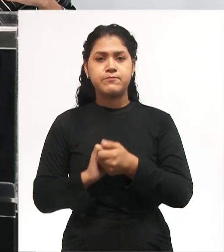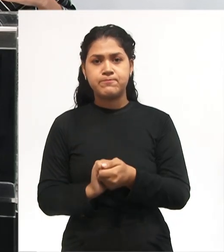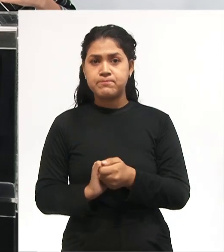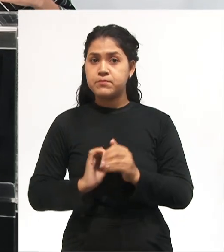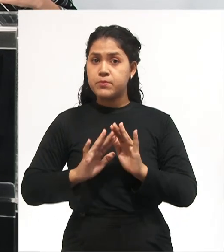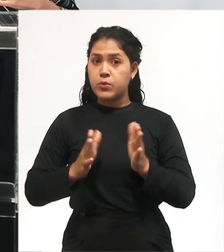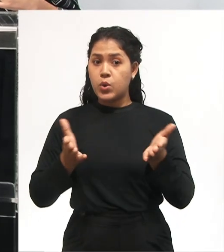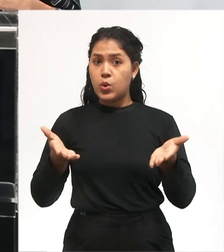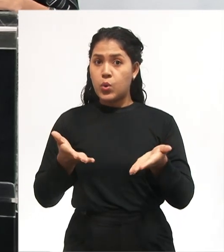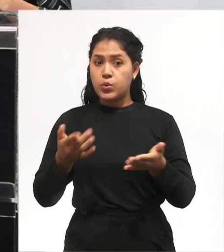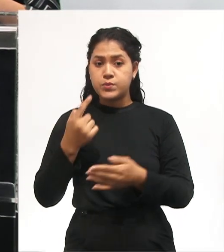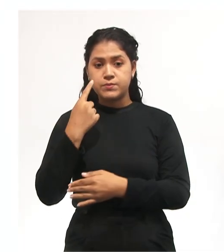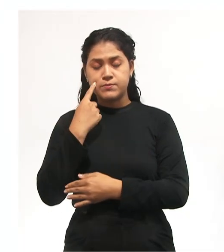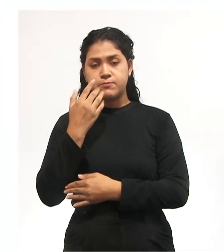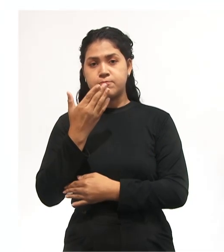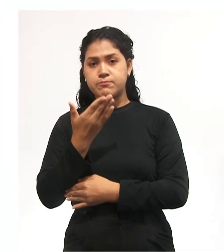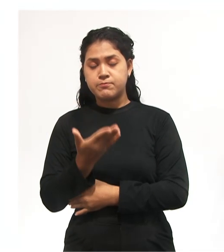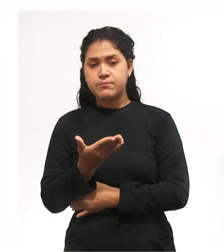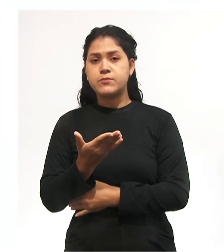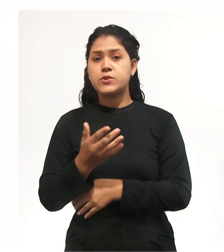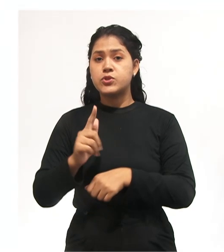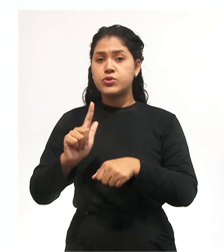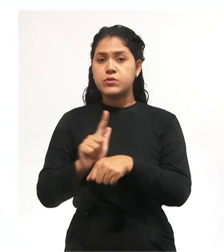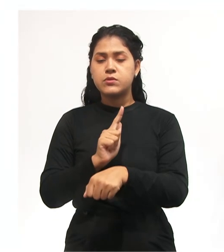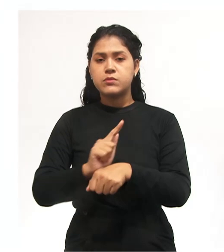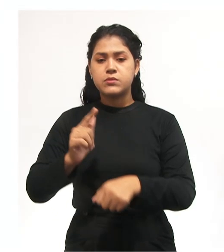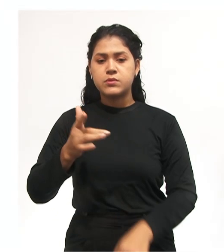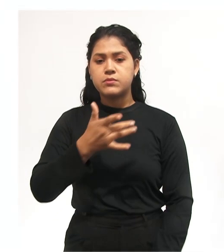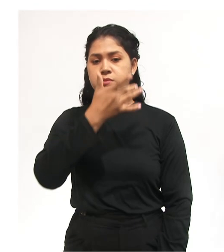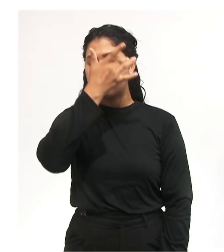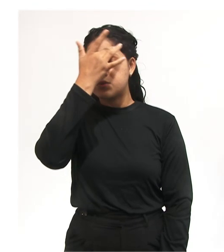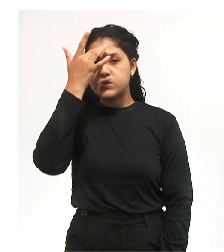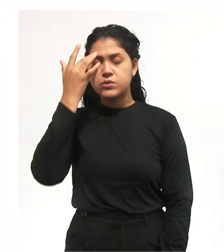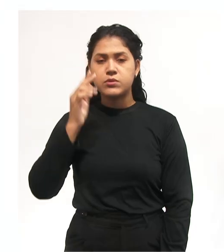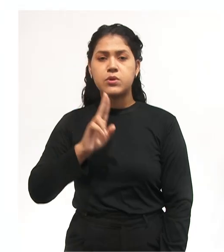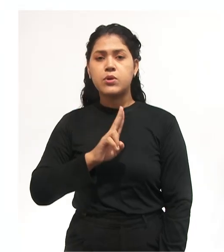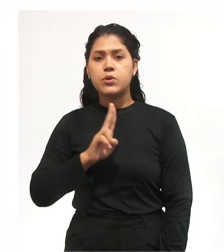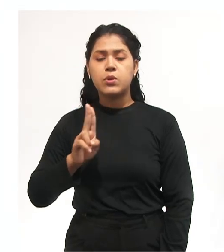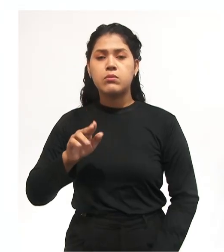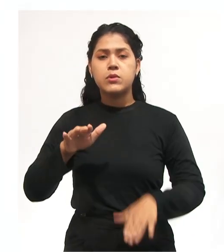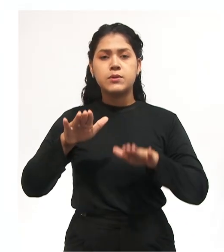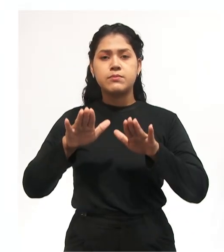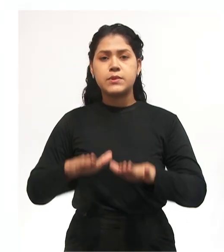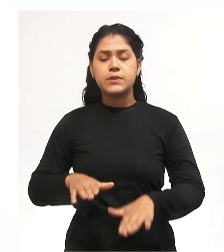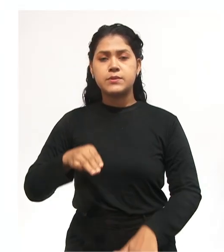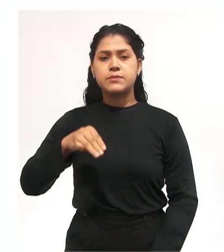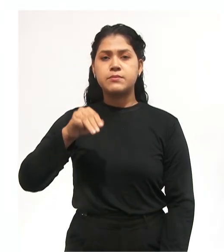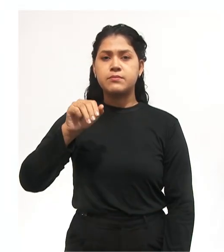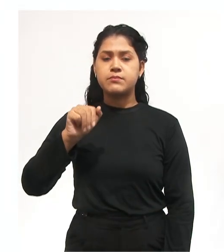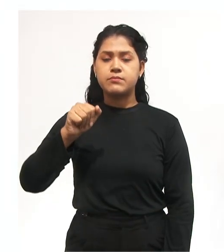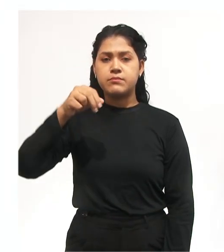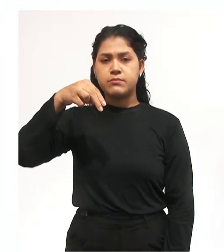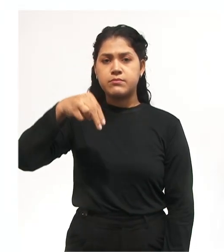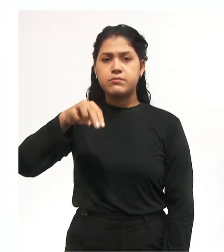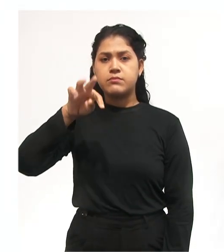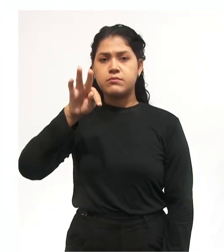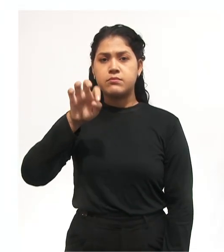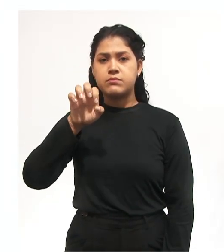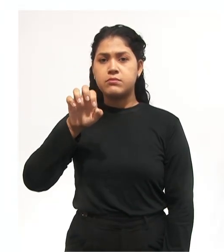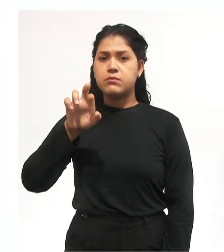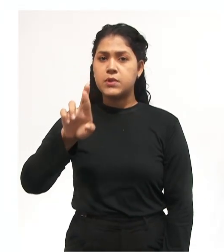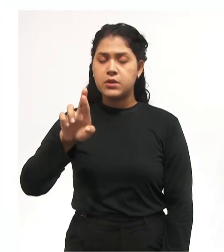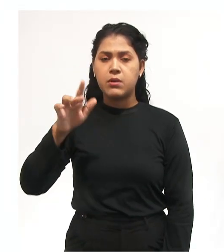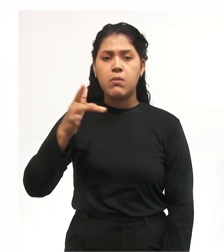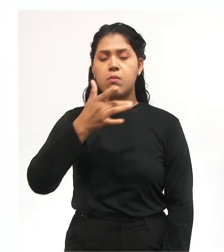então o nosso próximo processo de gestão de pessoas, que é o processo de manter pessoas. O processo